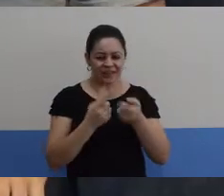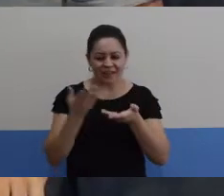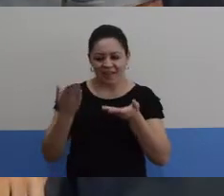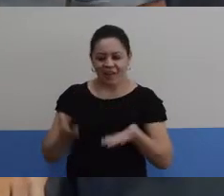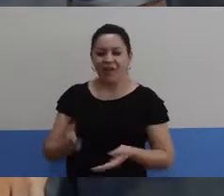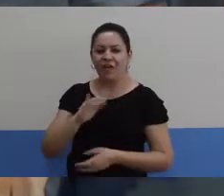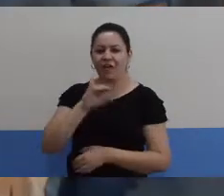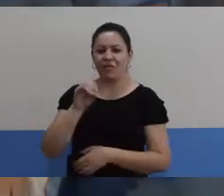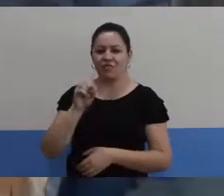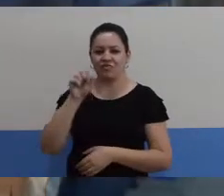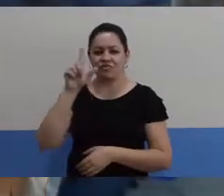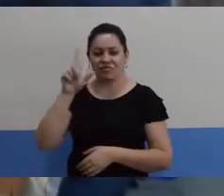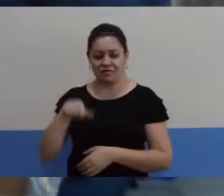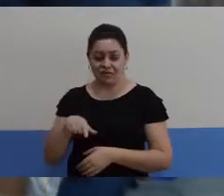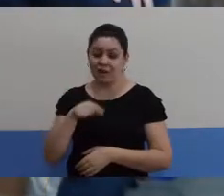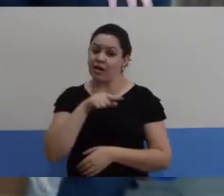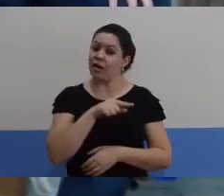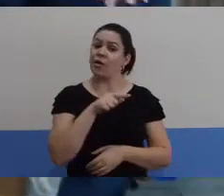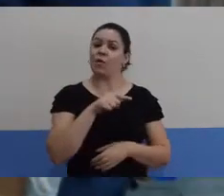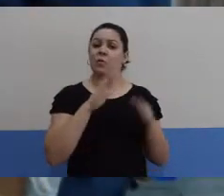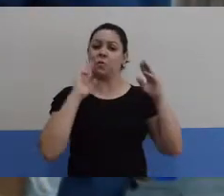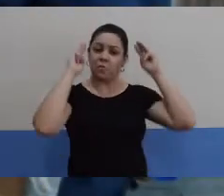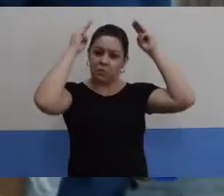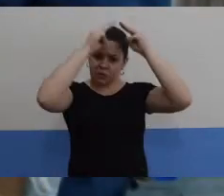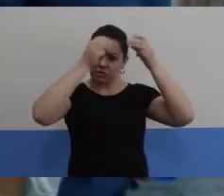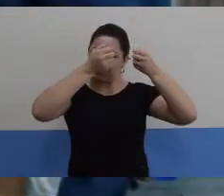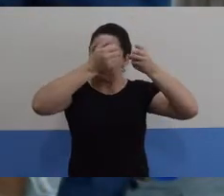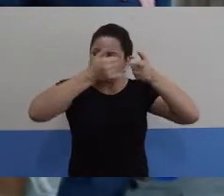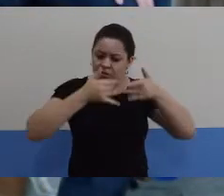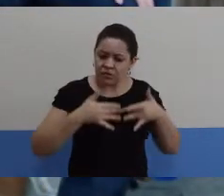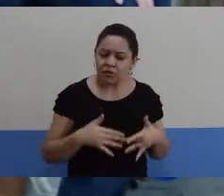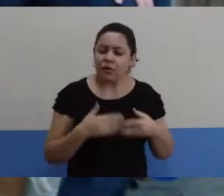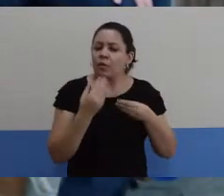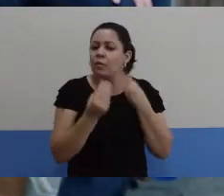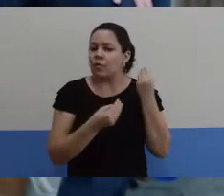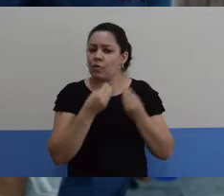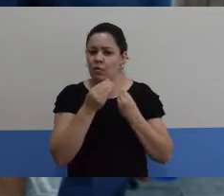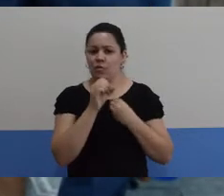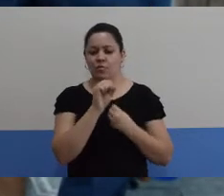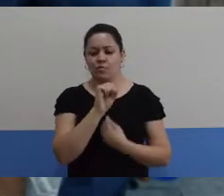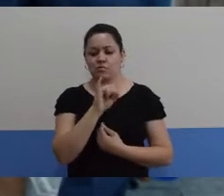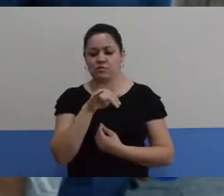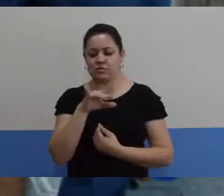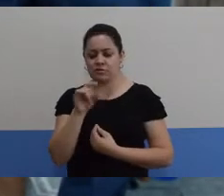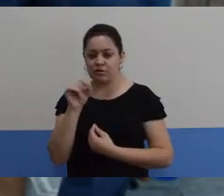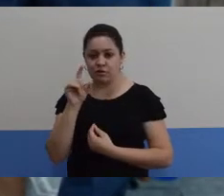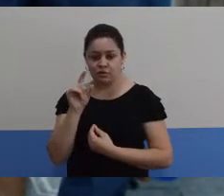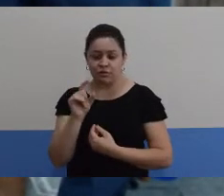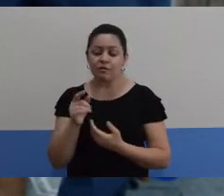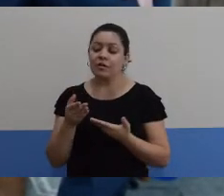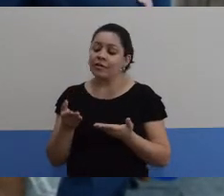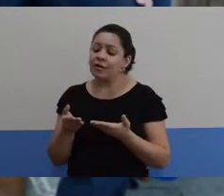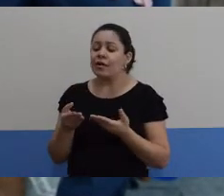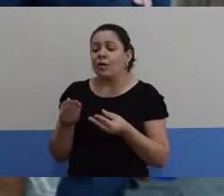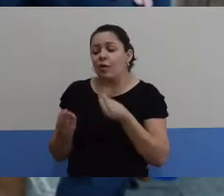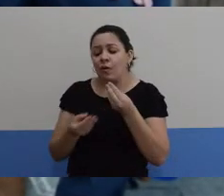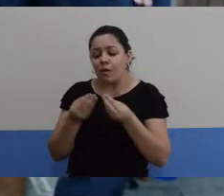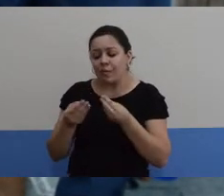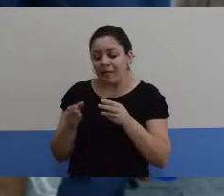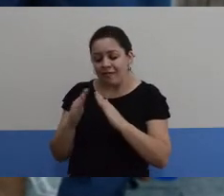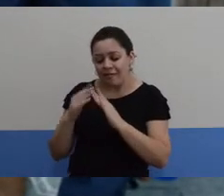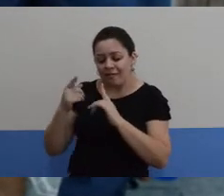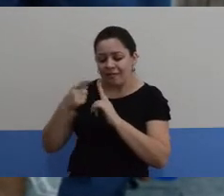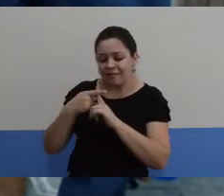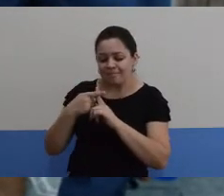né? Então, Dom Hamilton já falou um pouco para nós sobre o que é este sínodo, e a gente percebe que a igreja reconhece que a